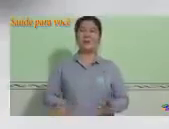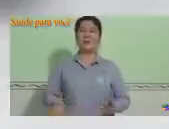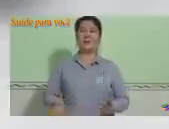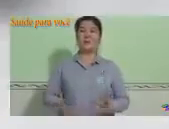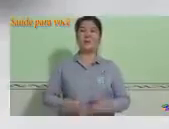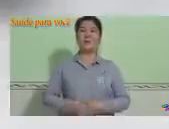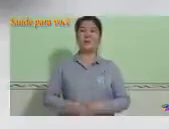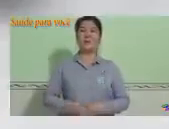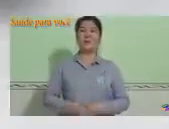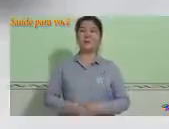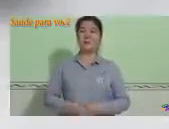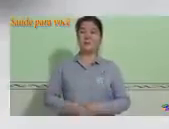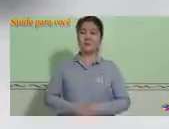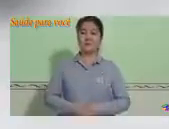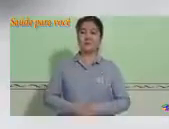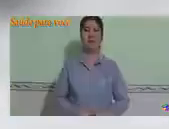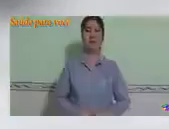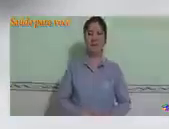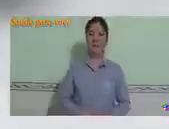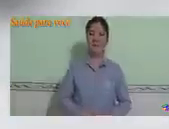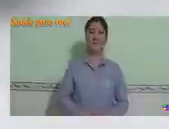por exemplo.